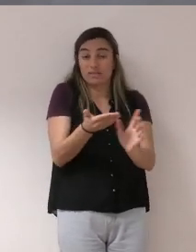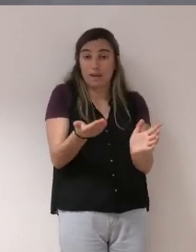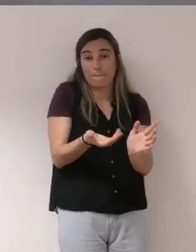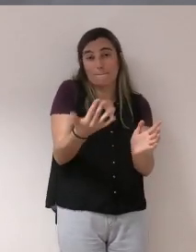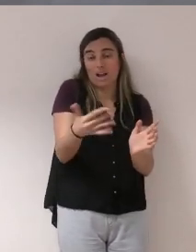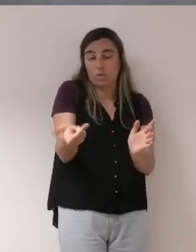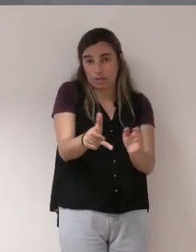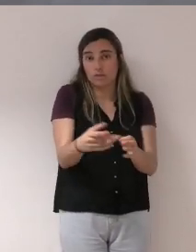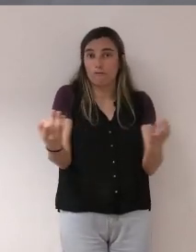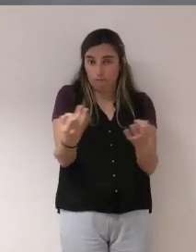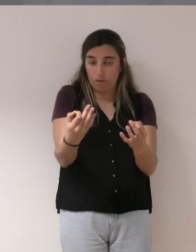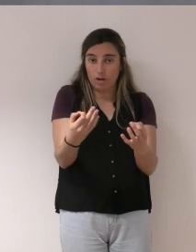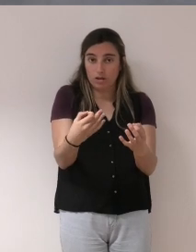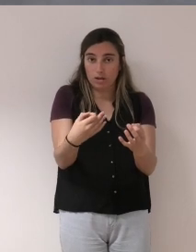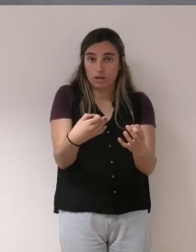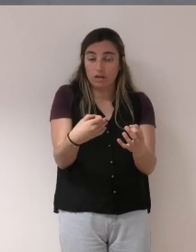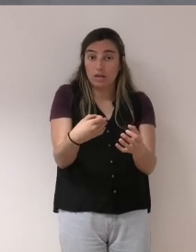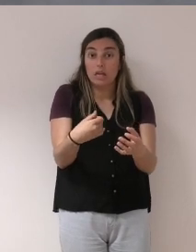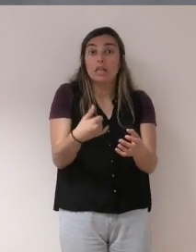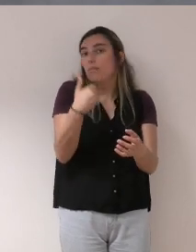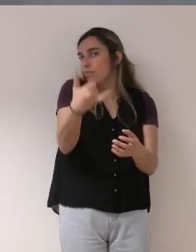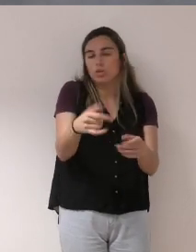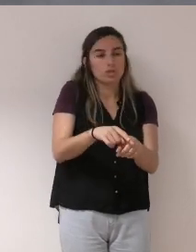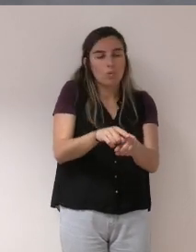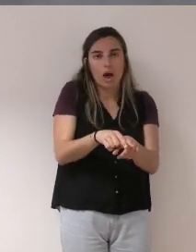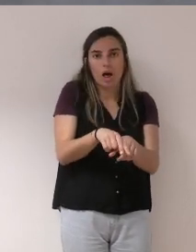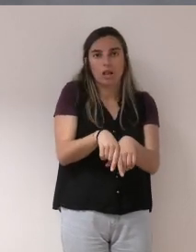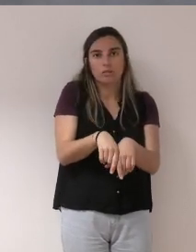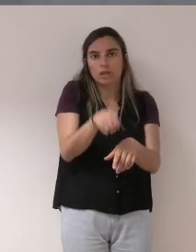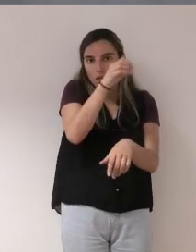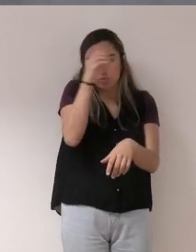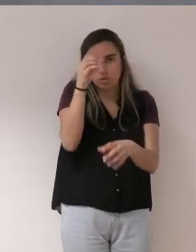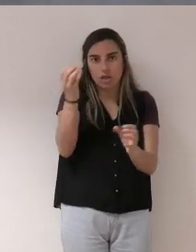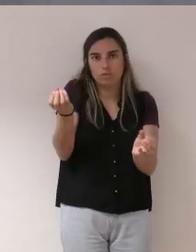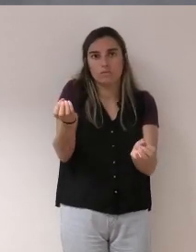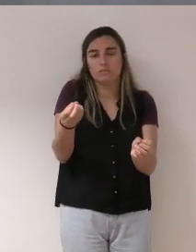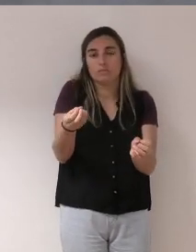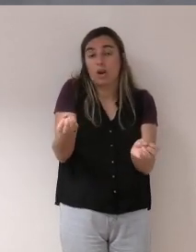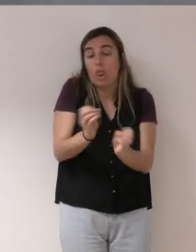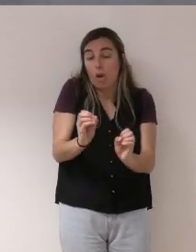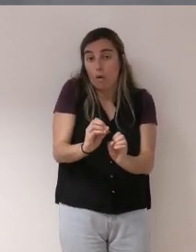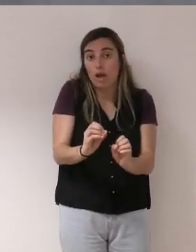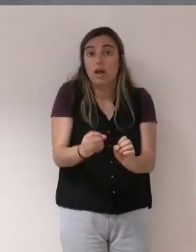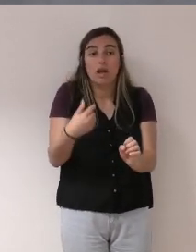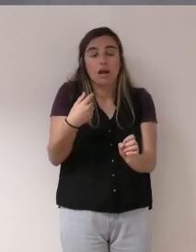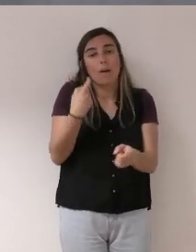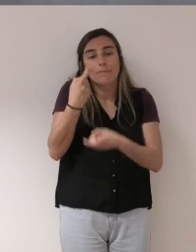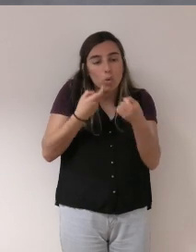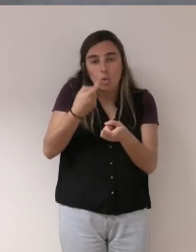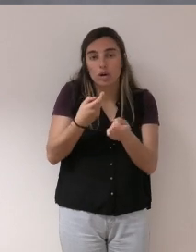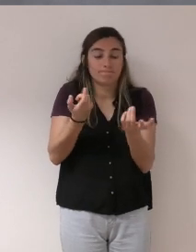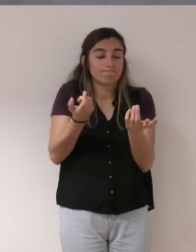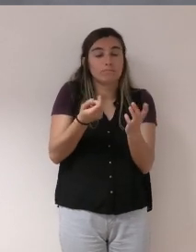quando se diz, de resto, prosseguiu, ninguém está inocente. Em nenhum dos lados da lei. disse que não andava à procura de uma explicação. Haveria quem